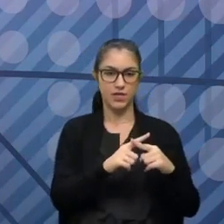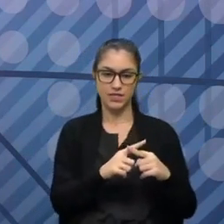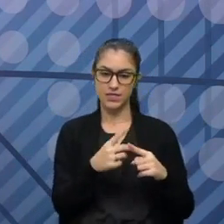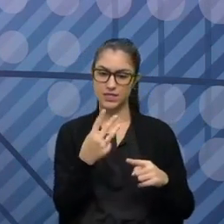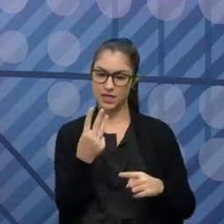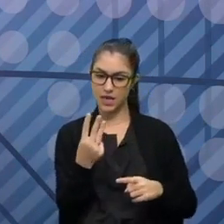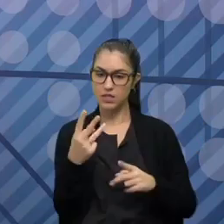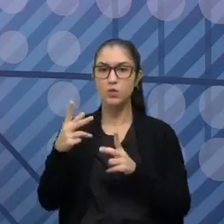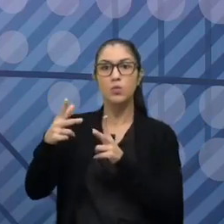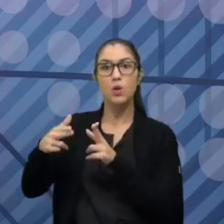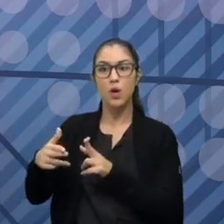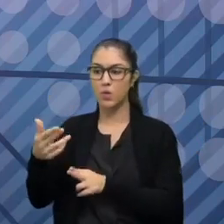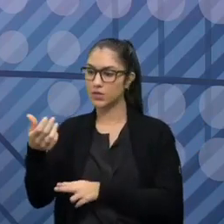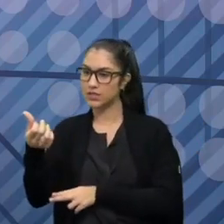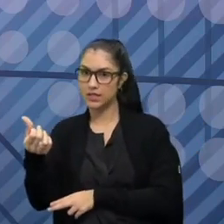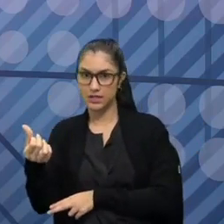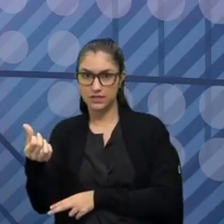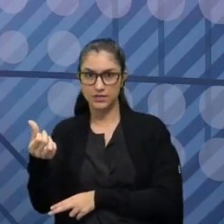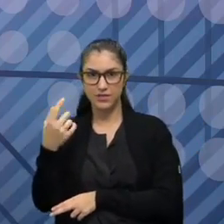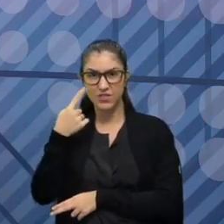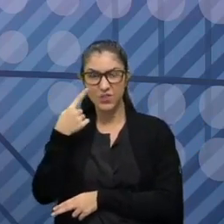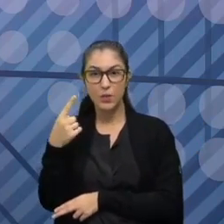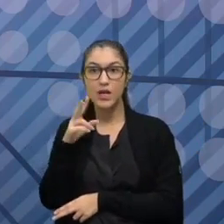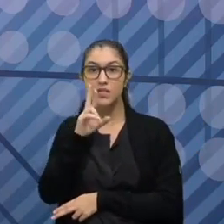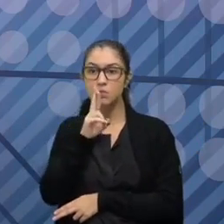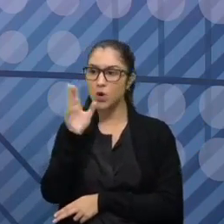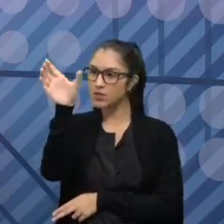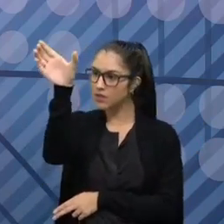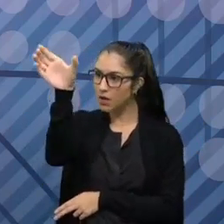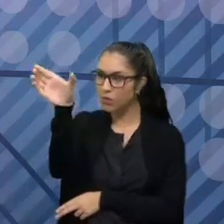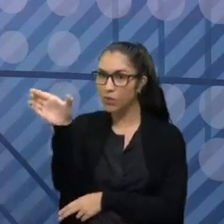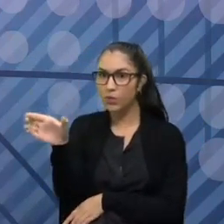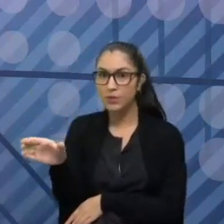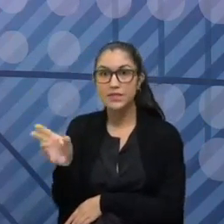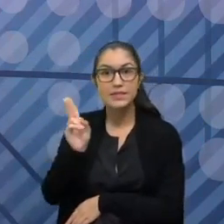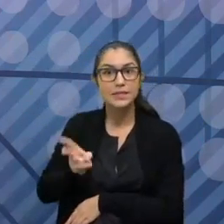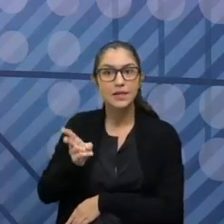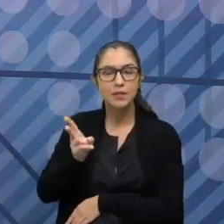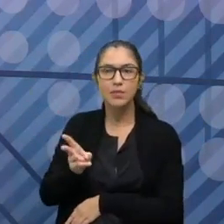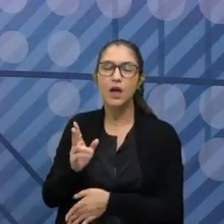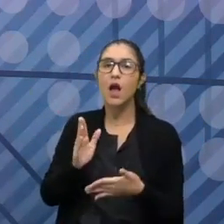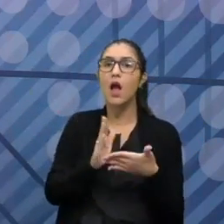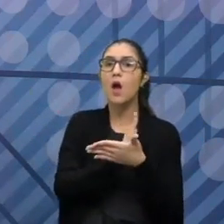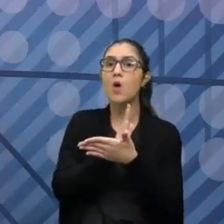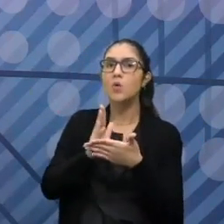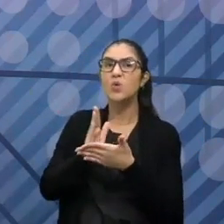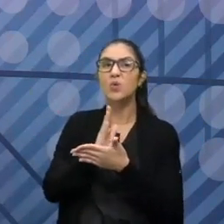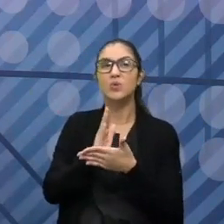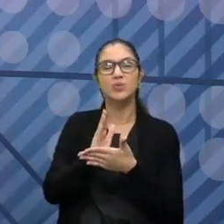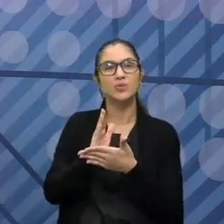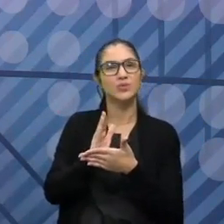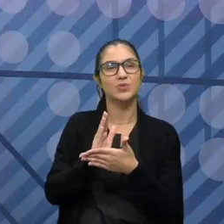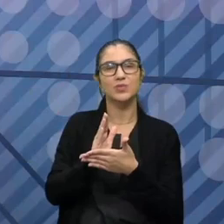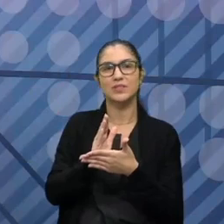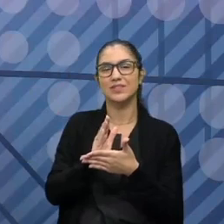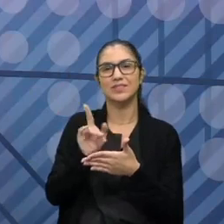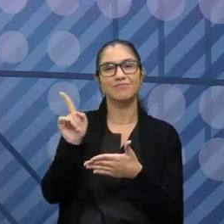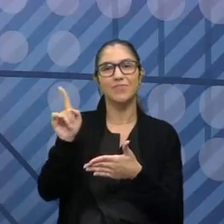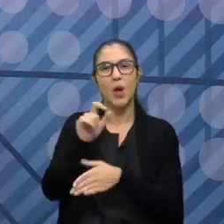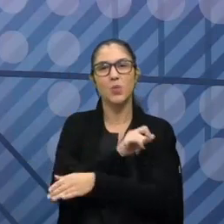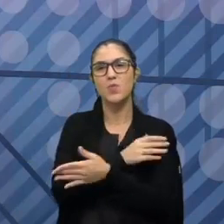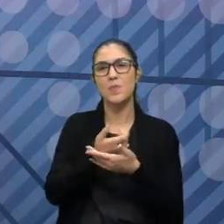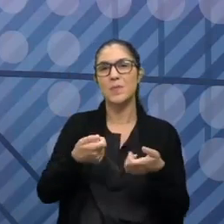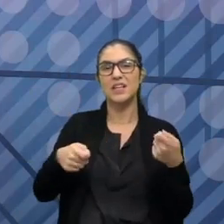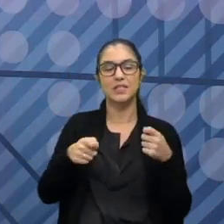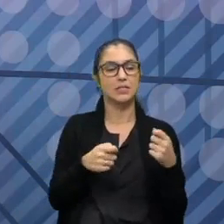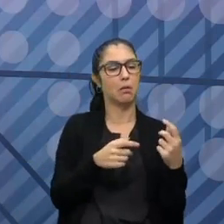vezes 3, 6. Ó, a resposta está aqui. Alguns alunos já não precisam desse espaço aqui,